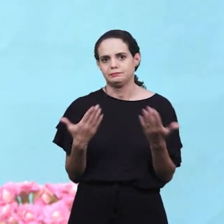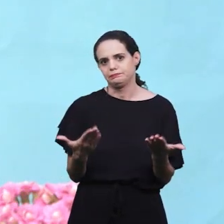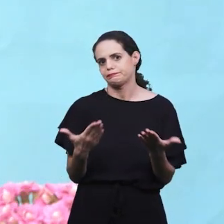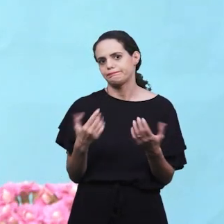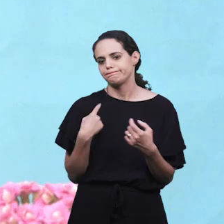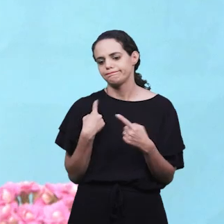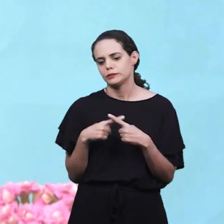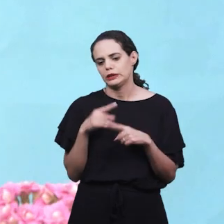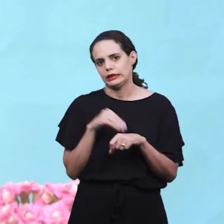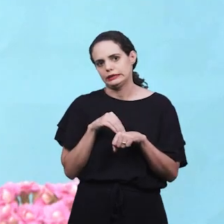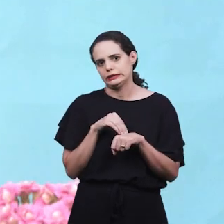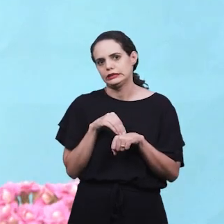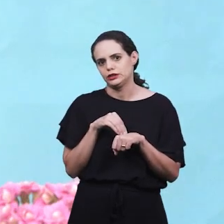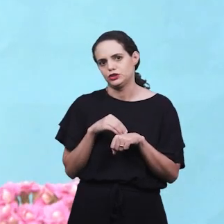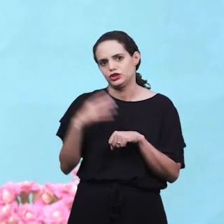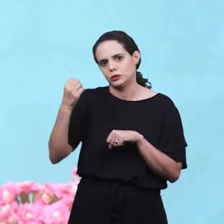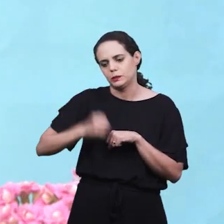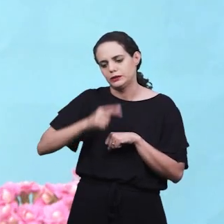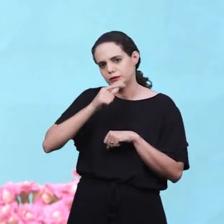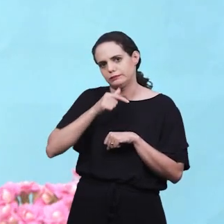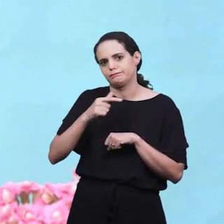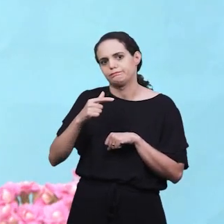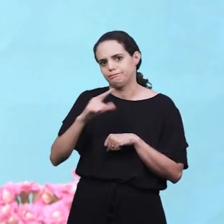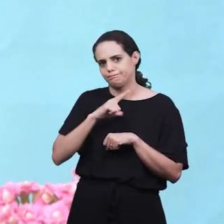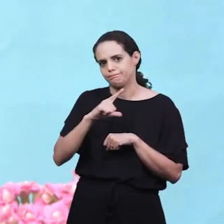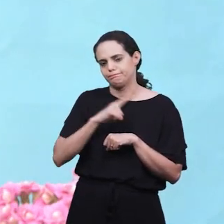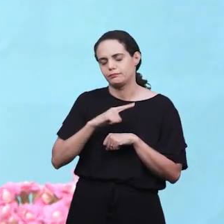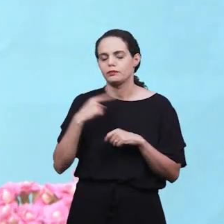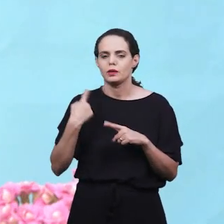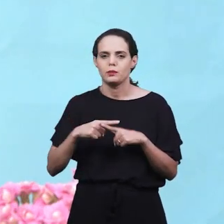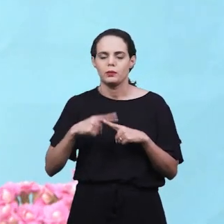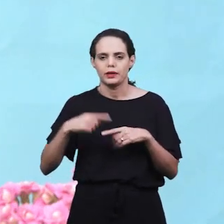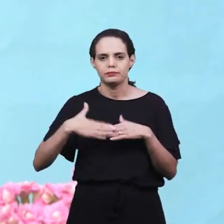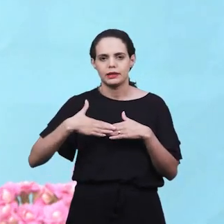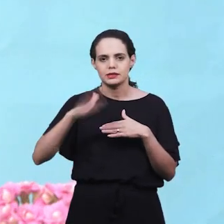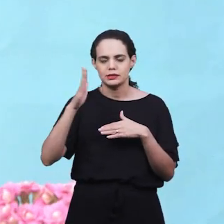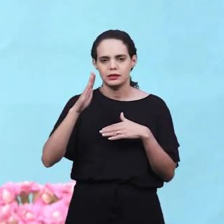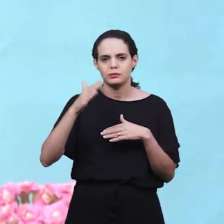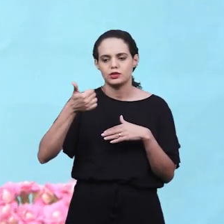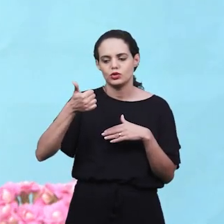tem de 12 meses a mais,